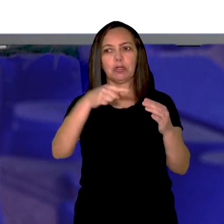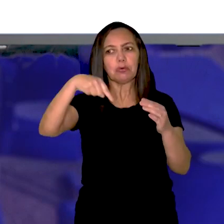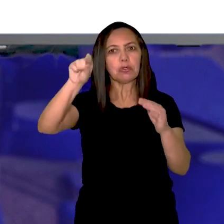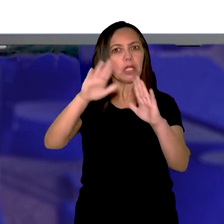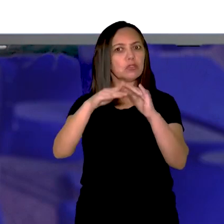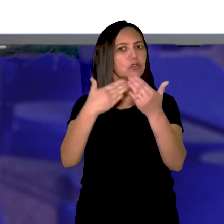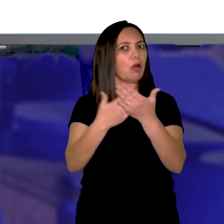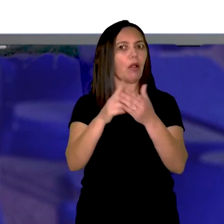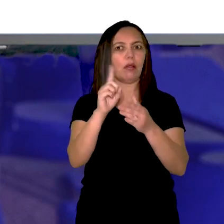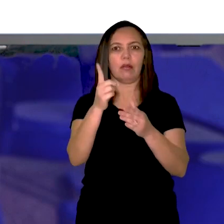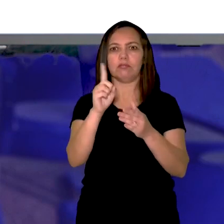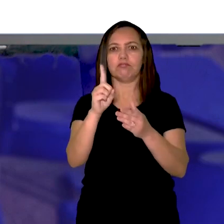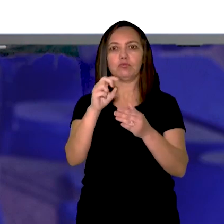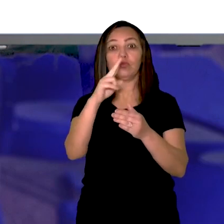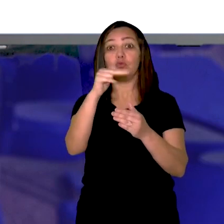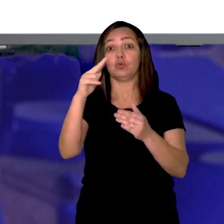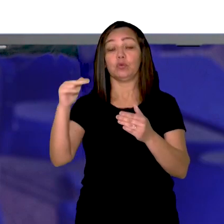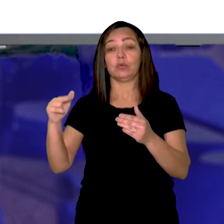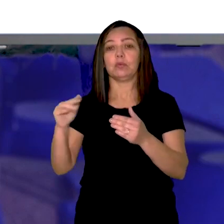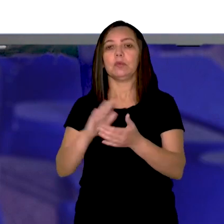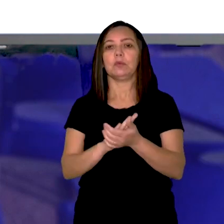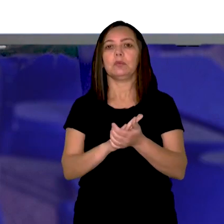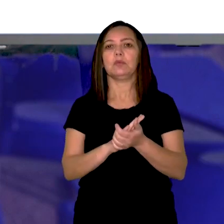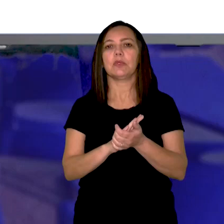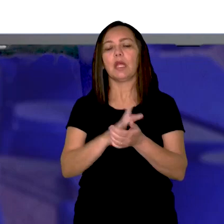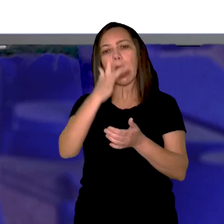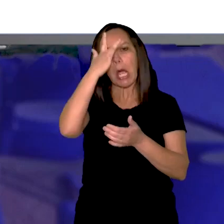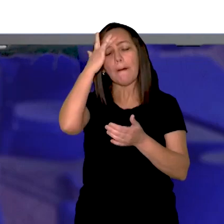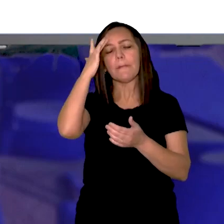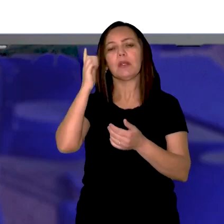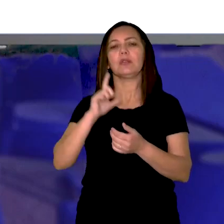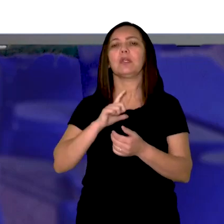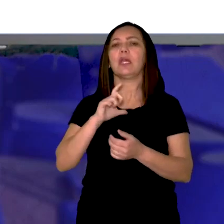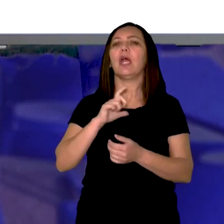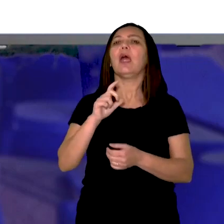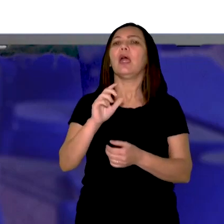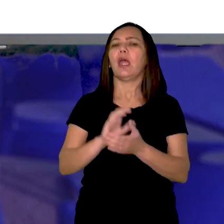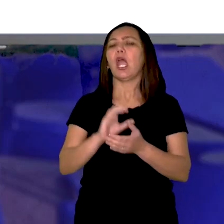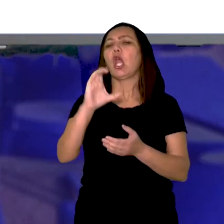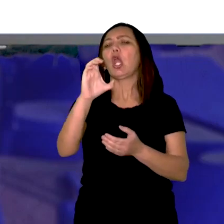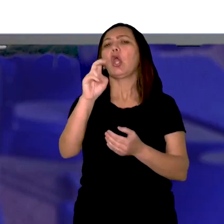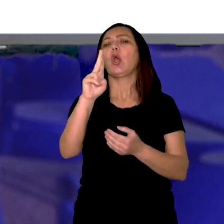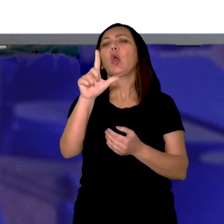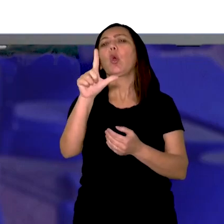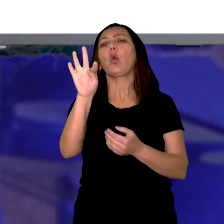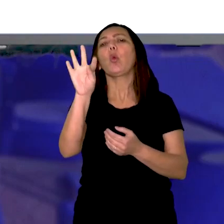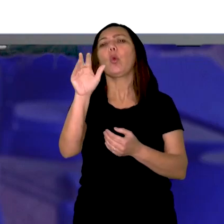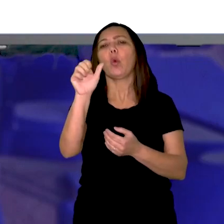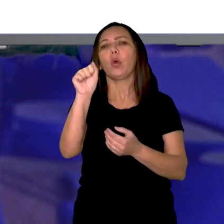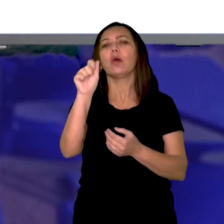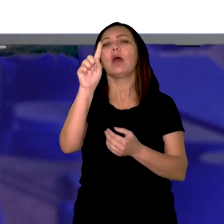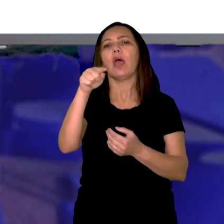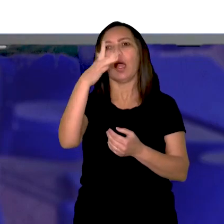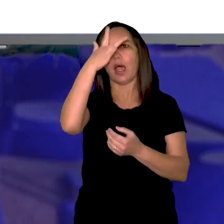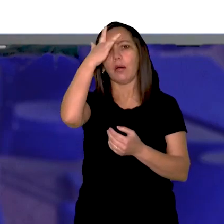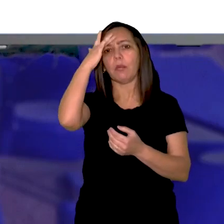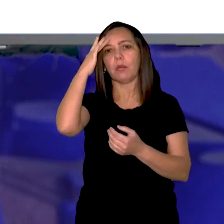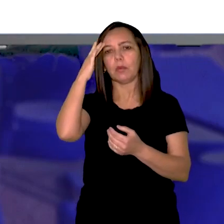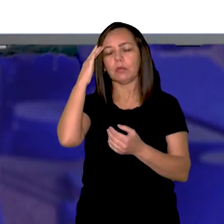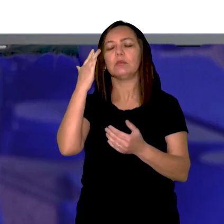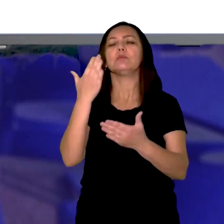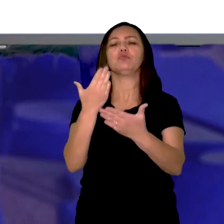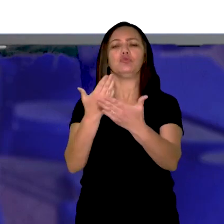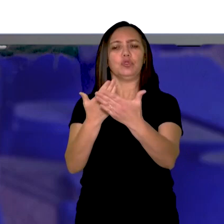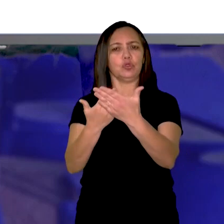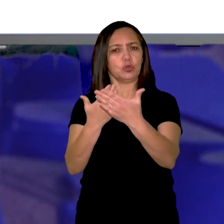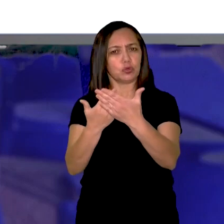escolaridade. Então, uma pessoa que é culta, já é o contrário, é aquela pessoa que já